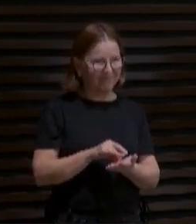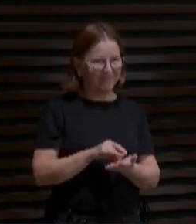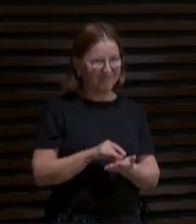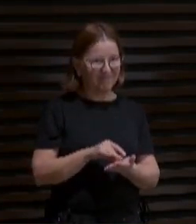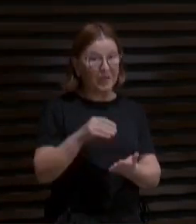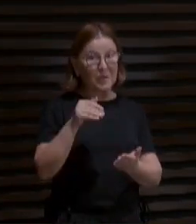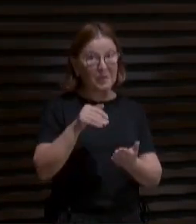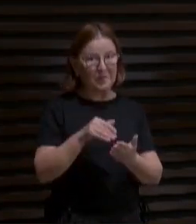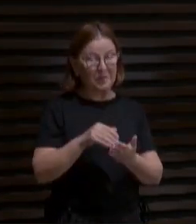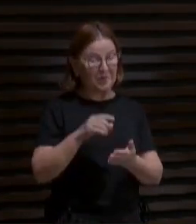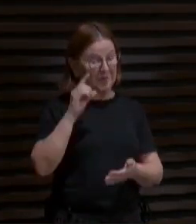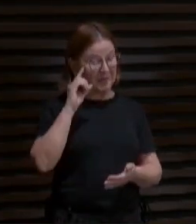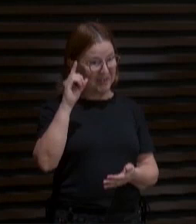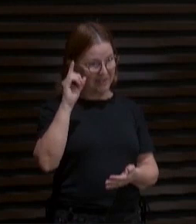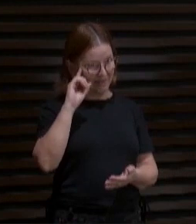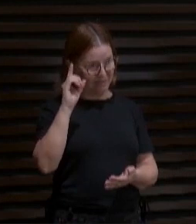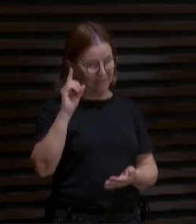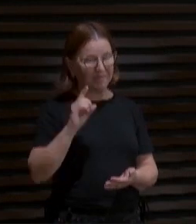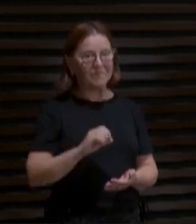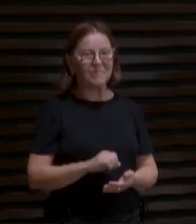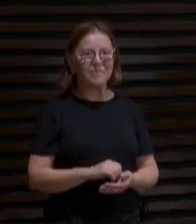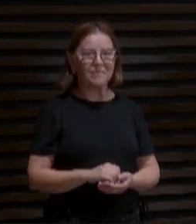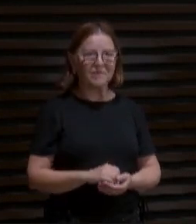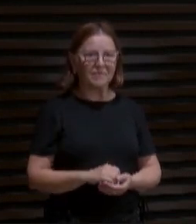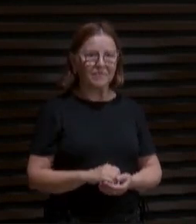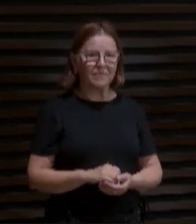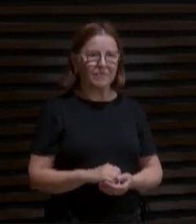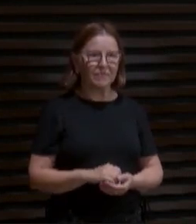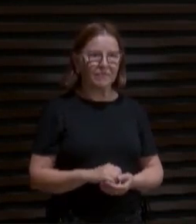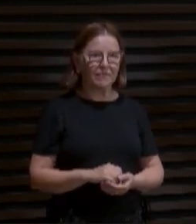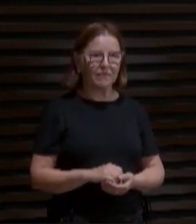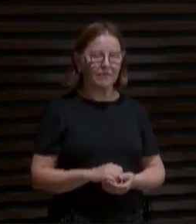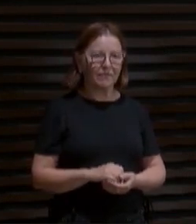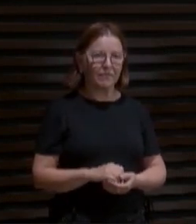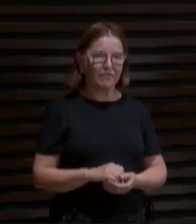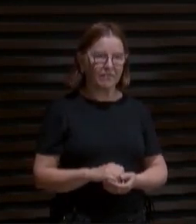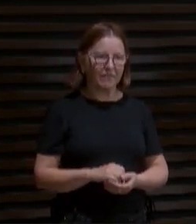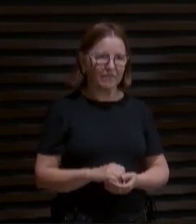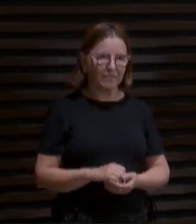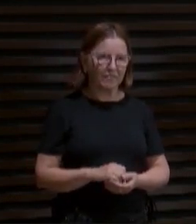os últimos dias? Quando começaram?